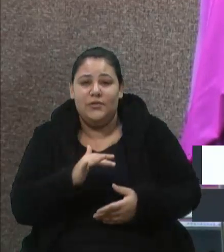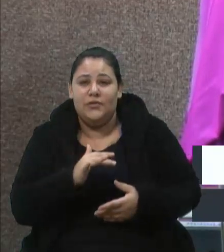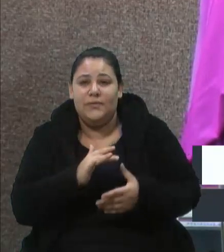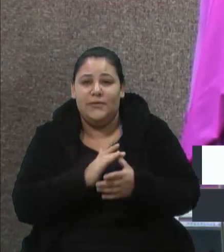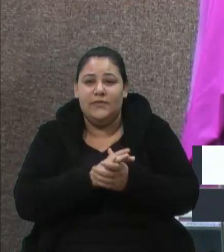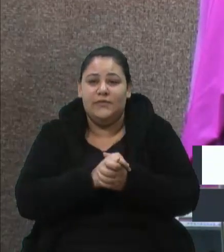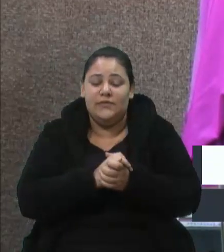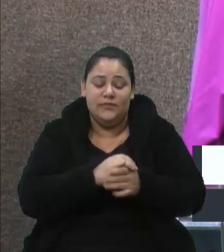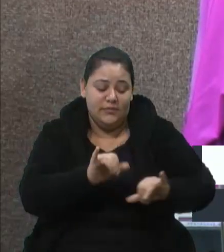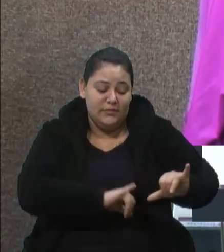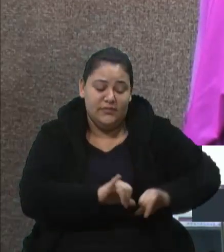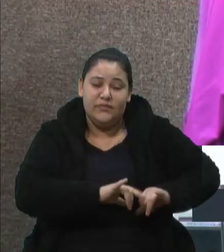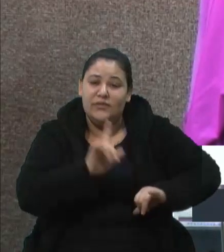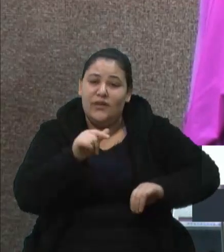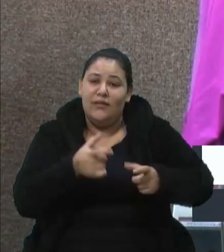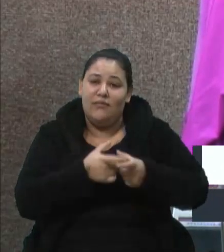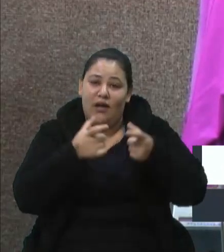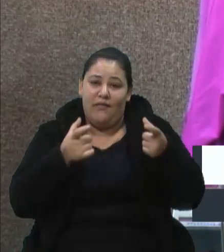muito maior.